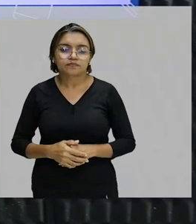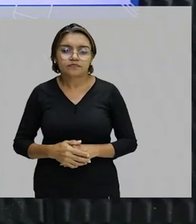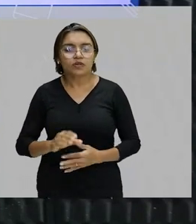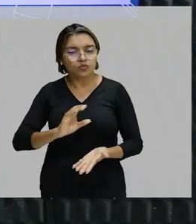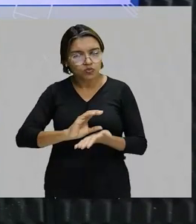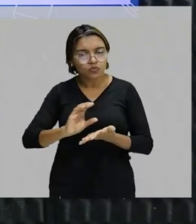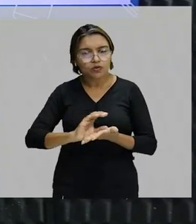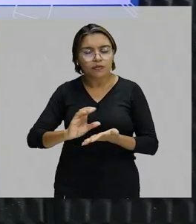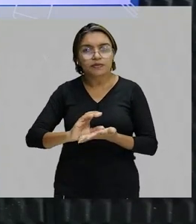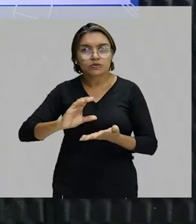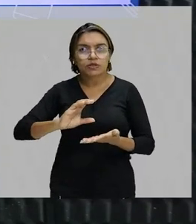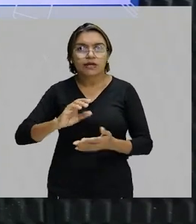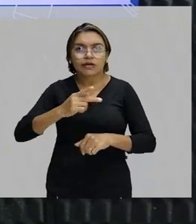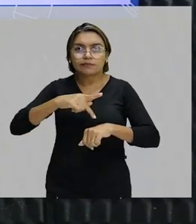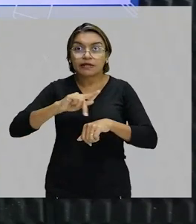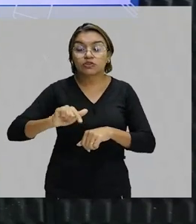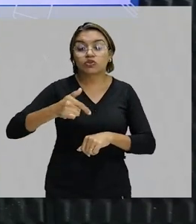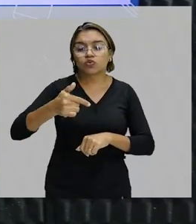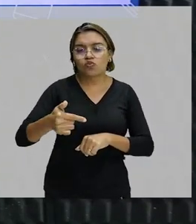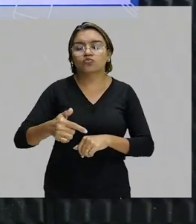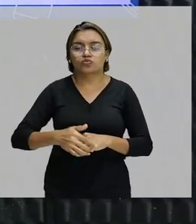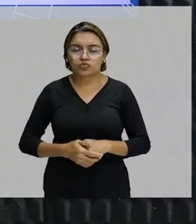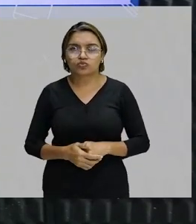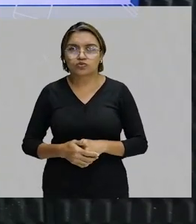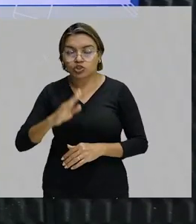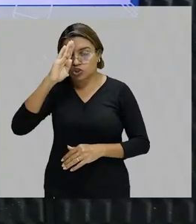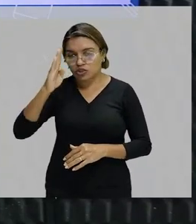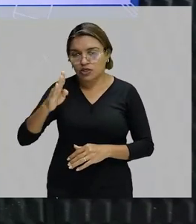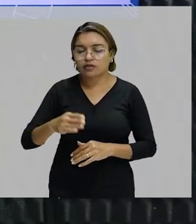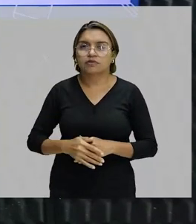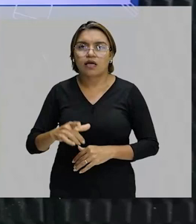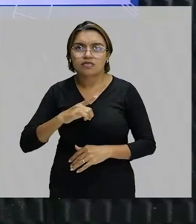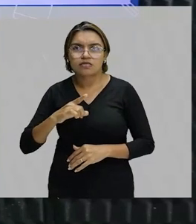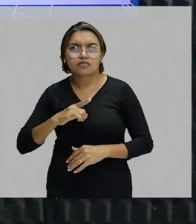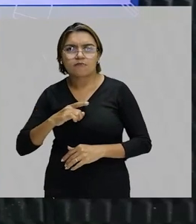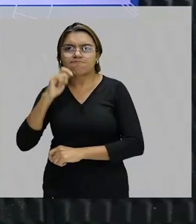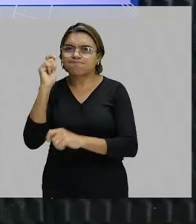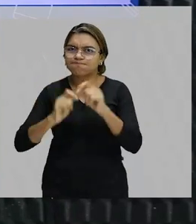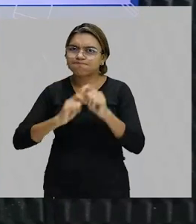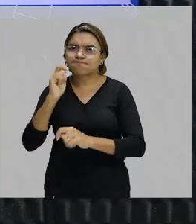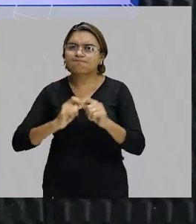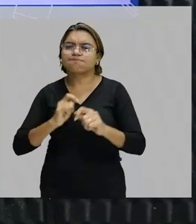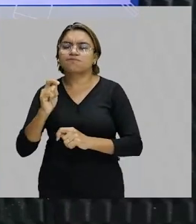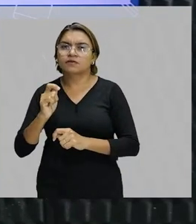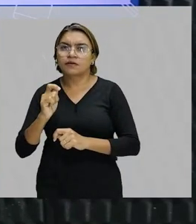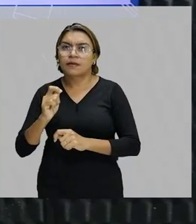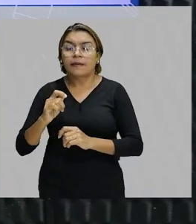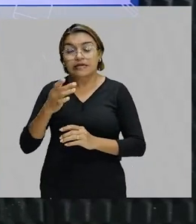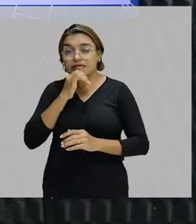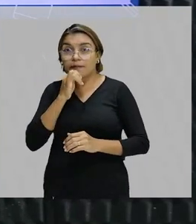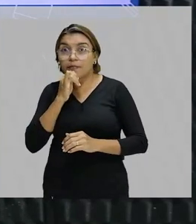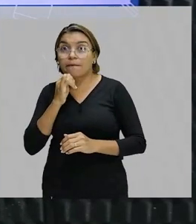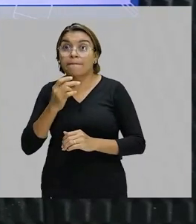investimento estrangeiro direto as multinacionais que são dos países desenvolvidos acabam ganhando fatias muito